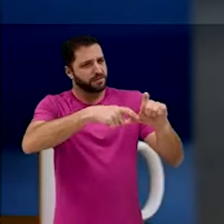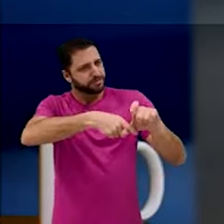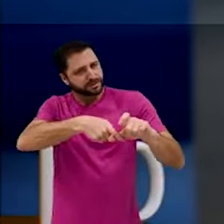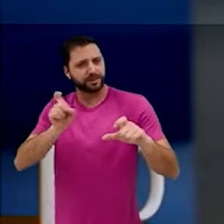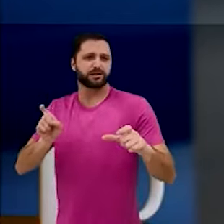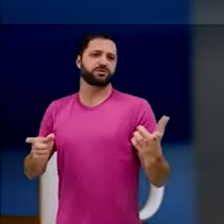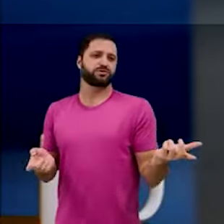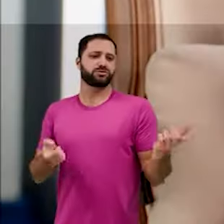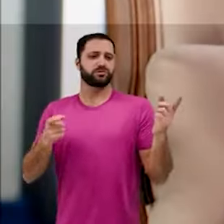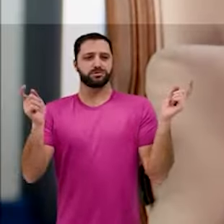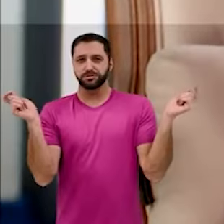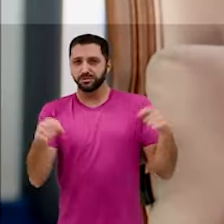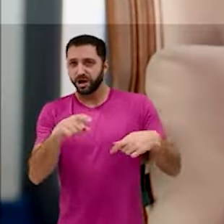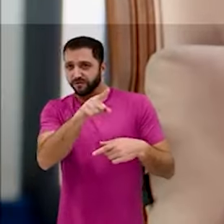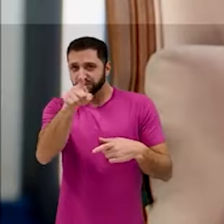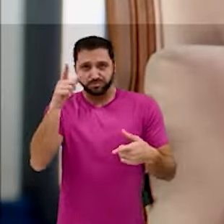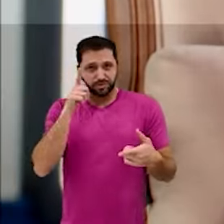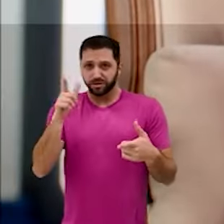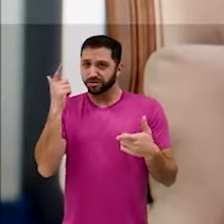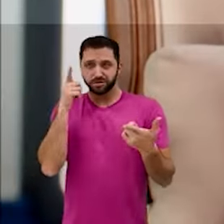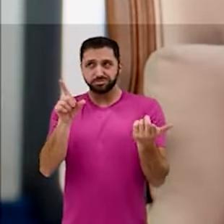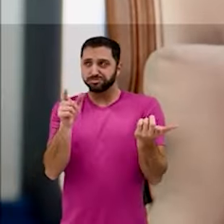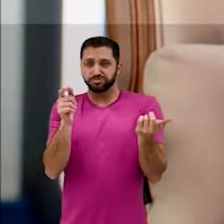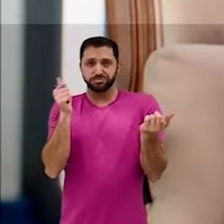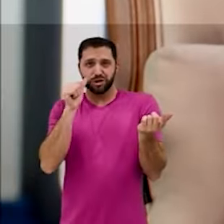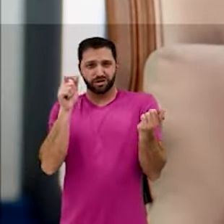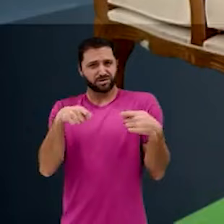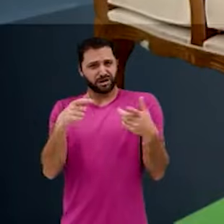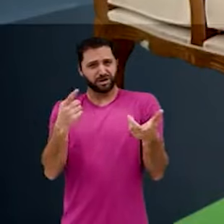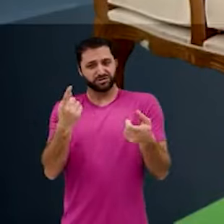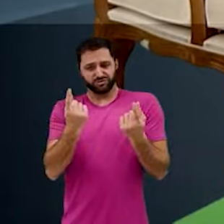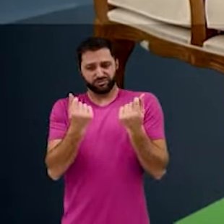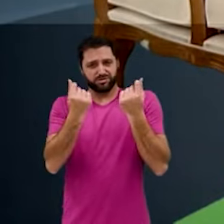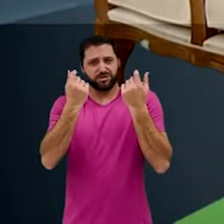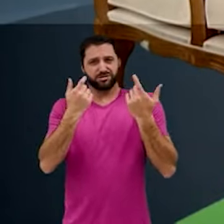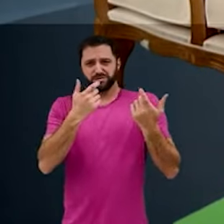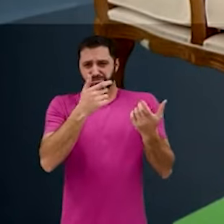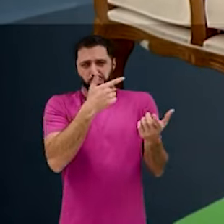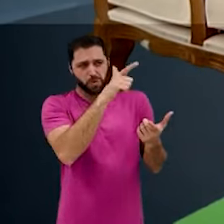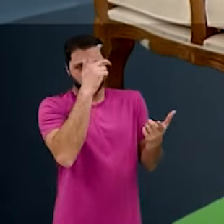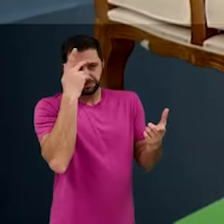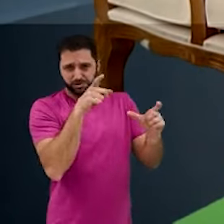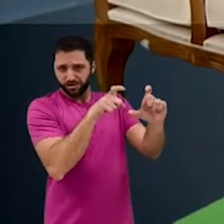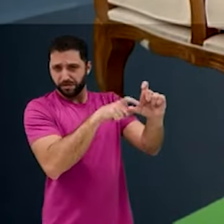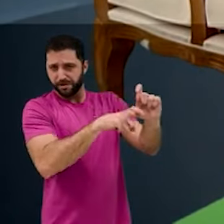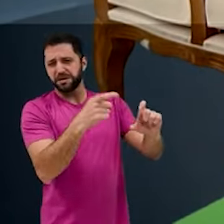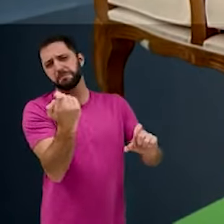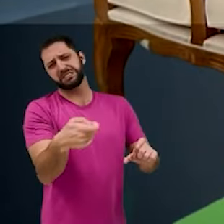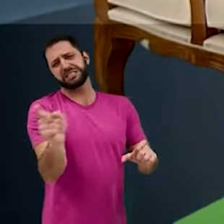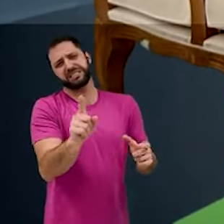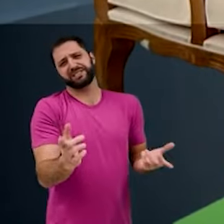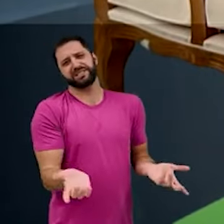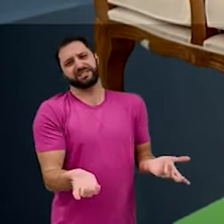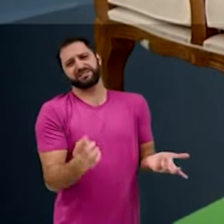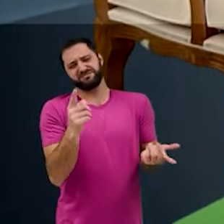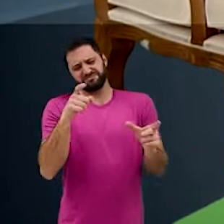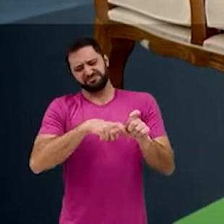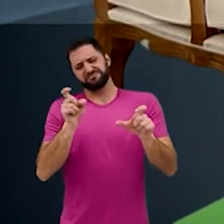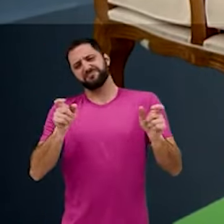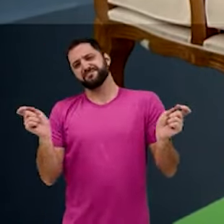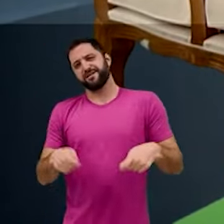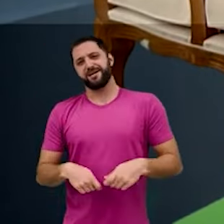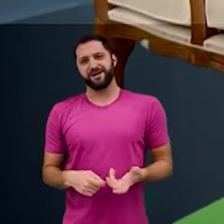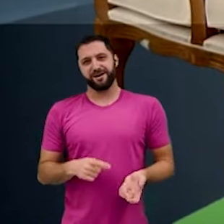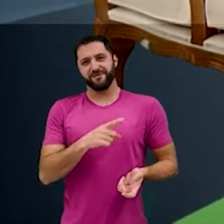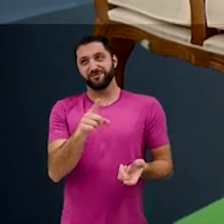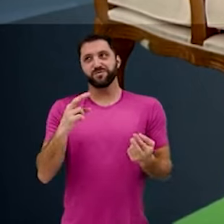ser independentes, construir riquezas sozinhas, que elas não precisam depender de alguém para fazer isso por elas.